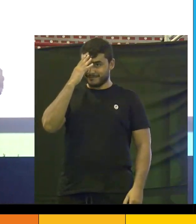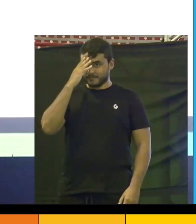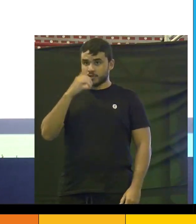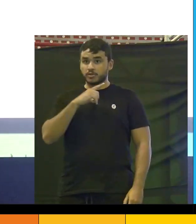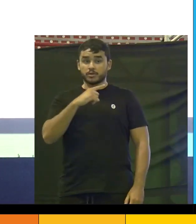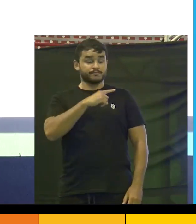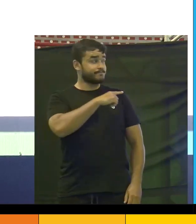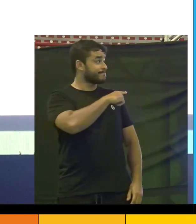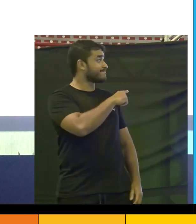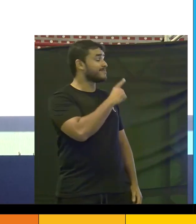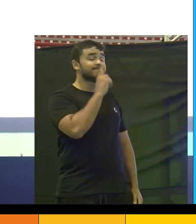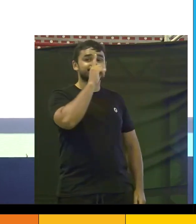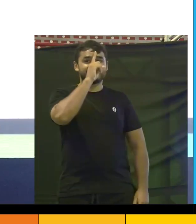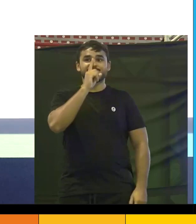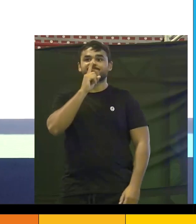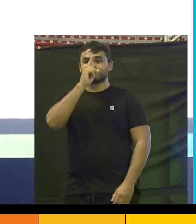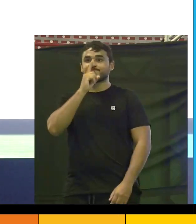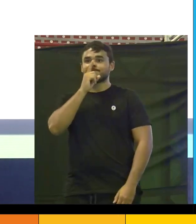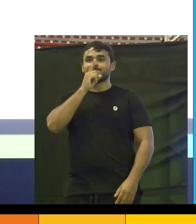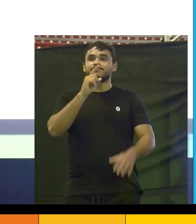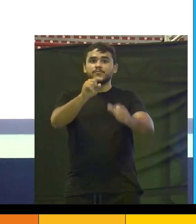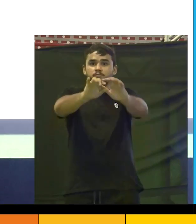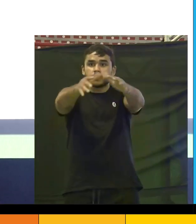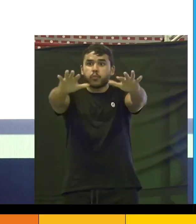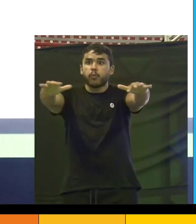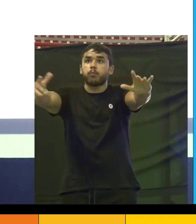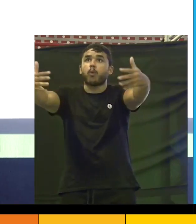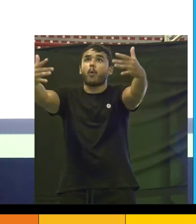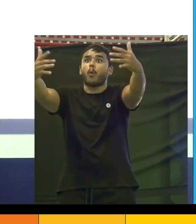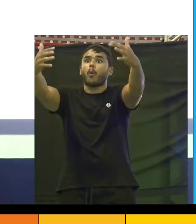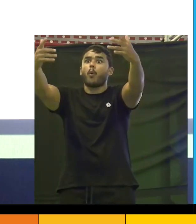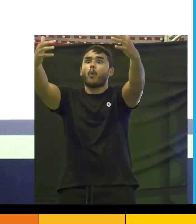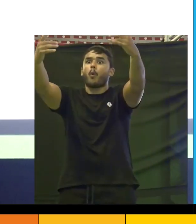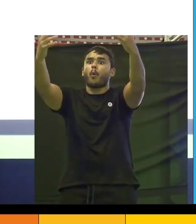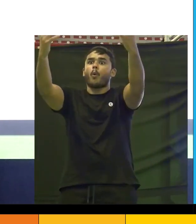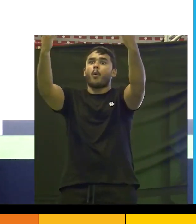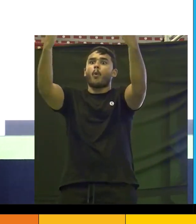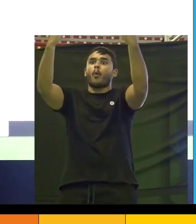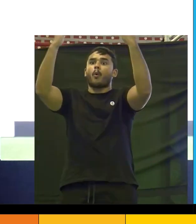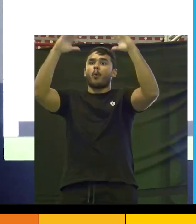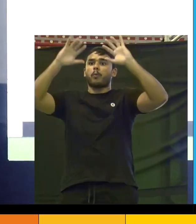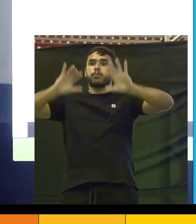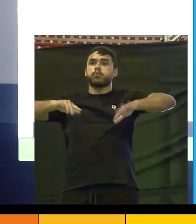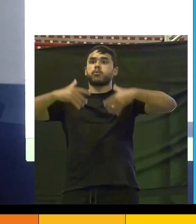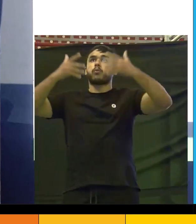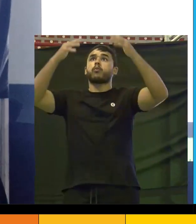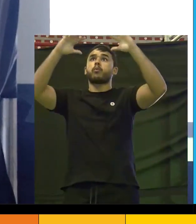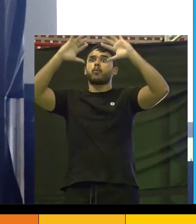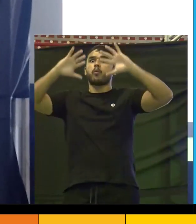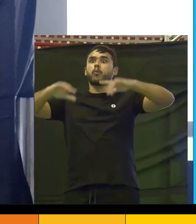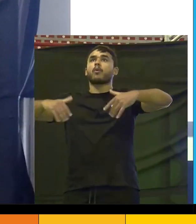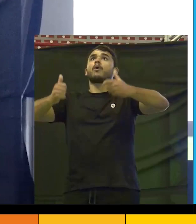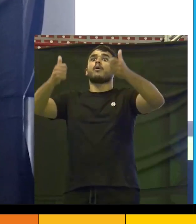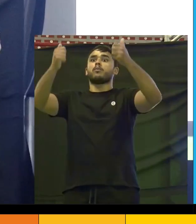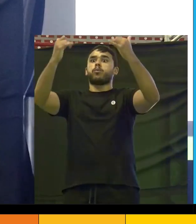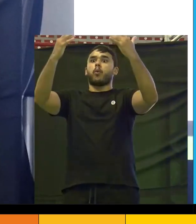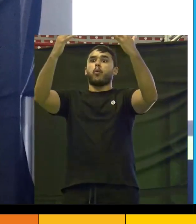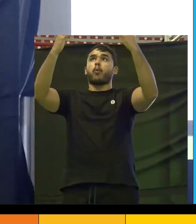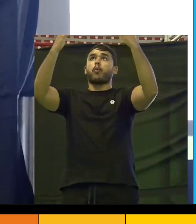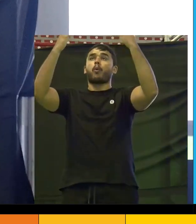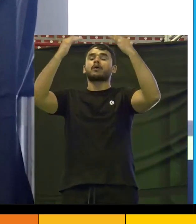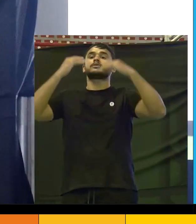poder destrutivo, pois ganham força somente quando chega na região costeira,